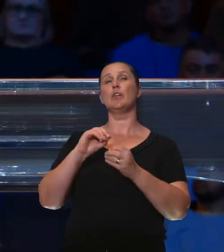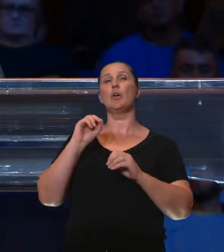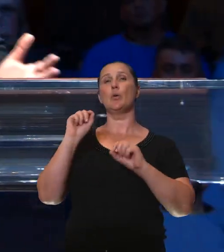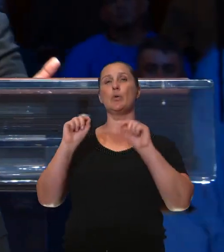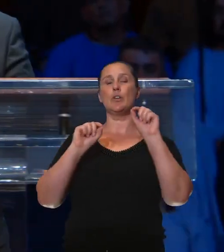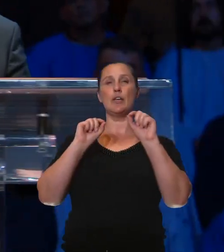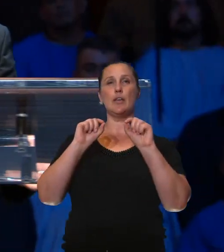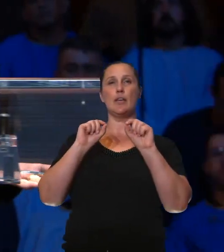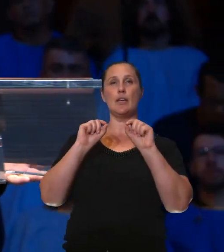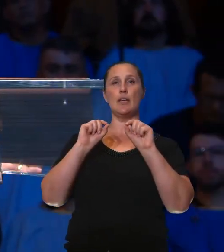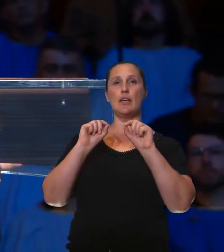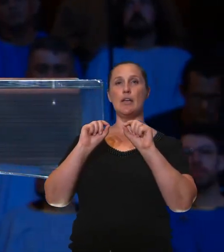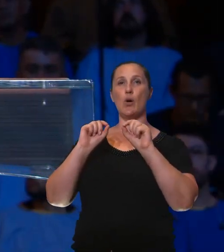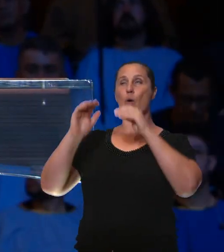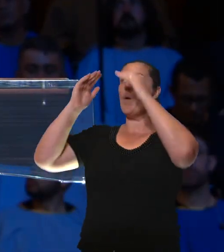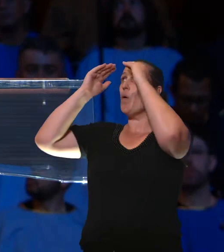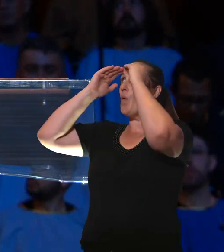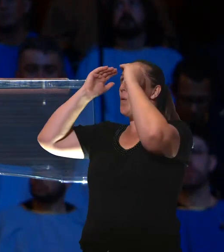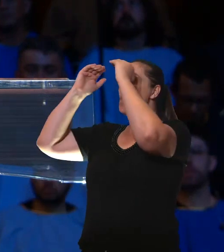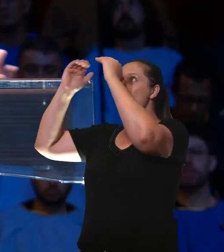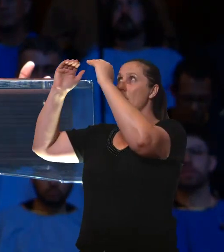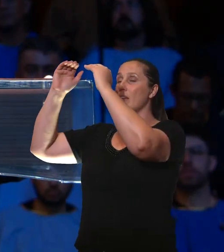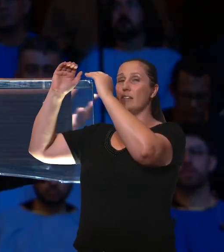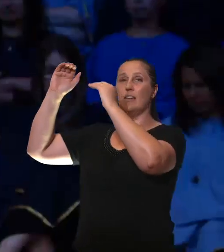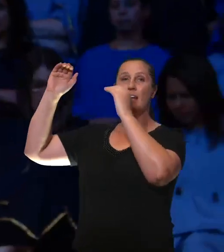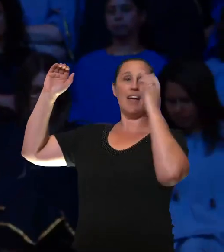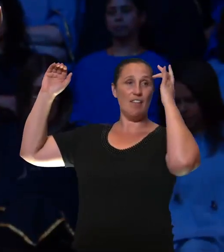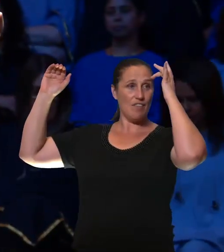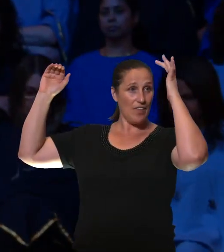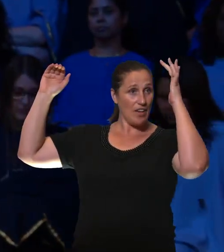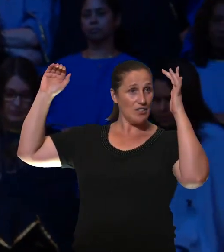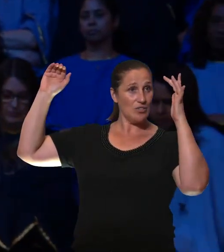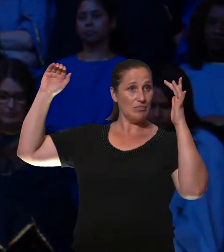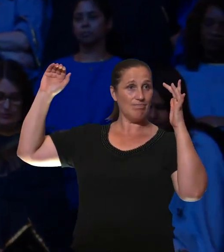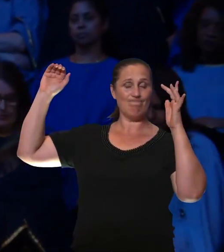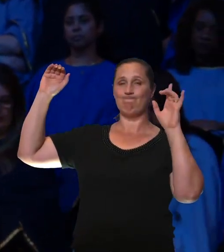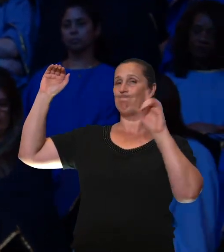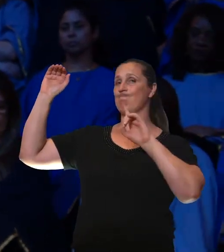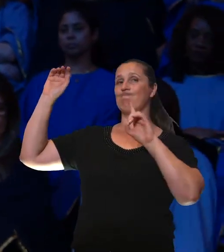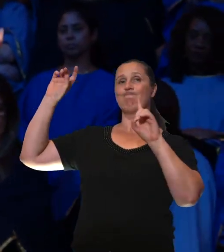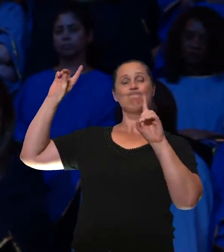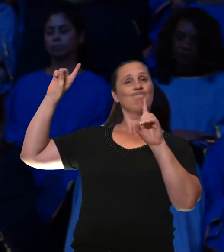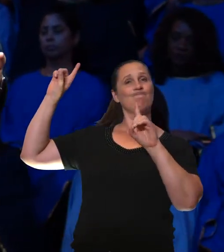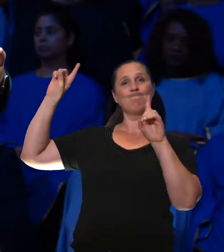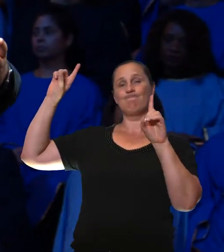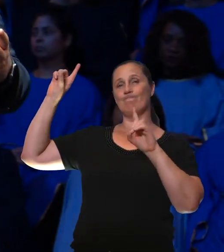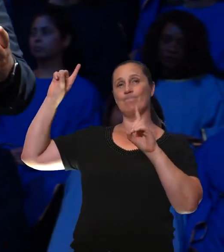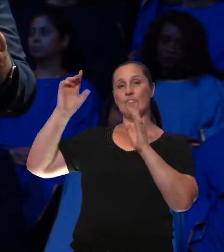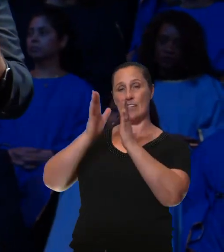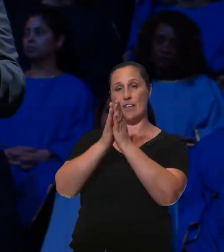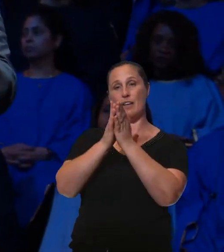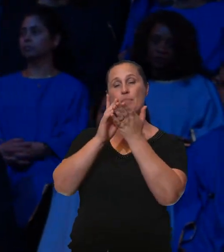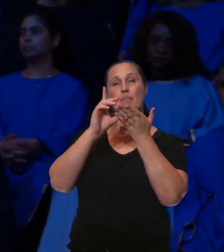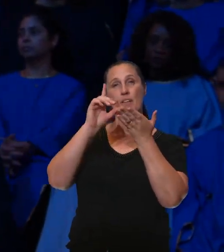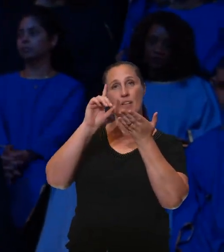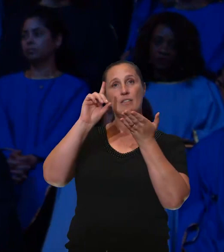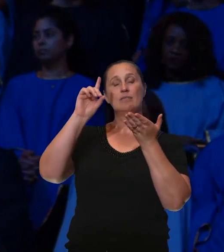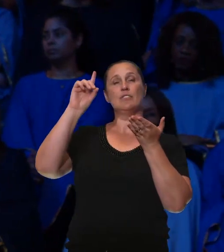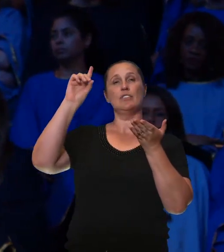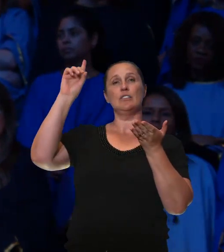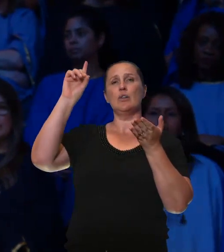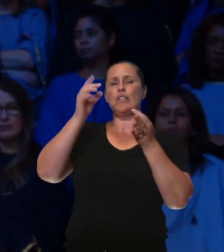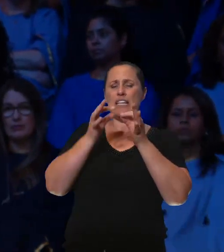da obediência não é fácil. Precisamos entender que a palavra de Deus, ela é